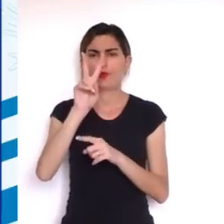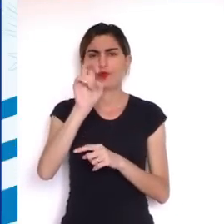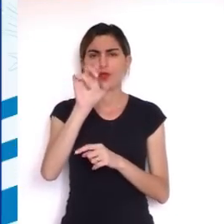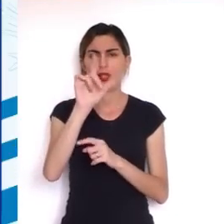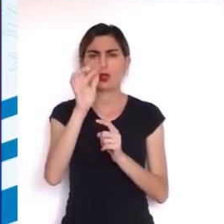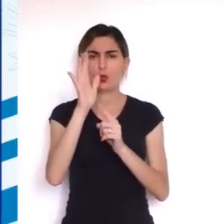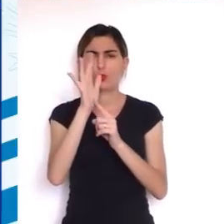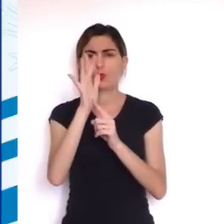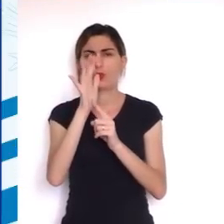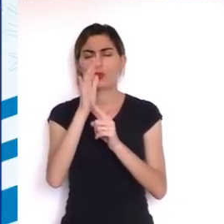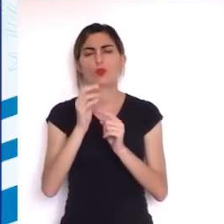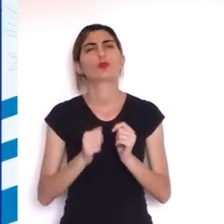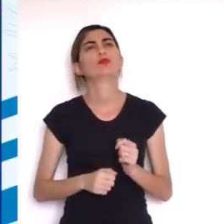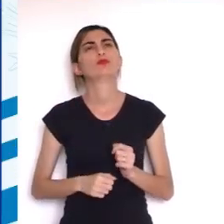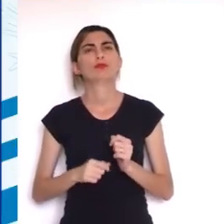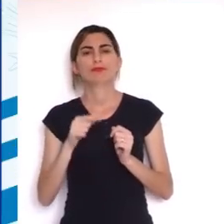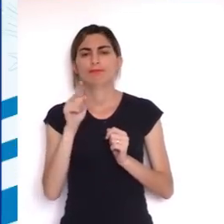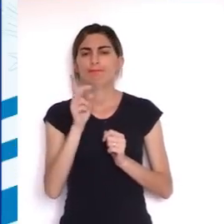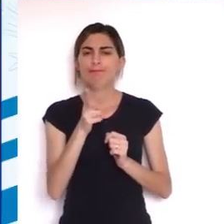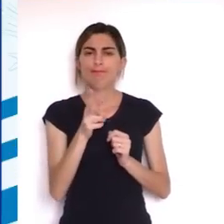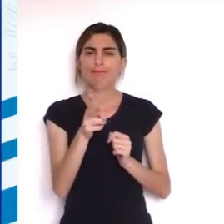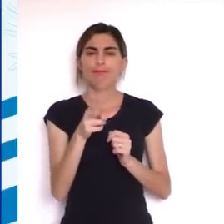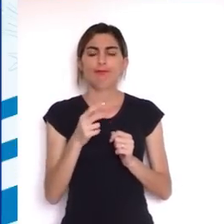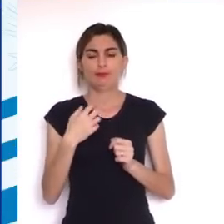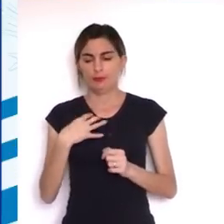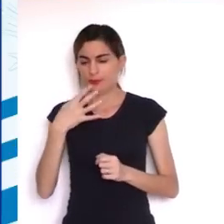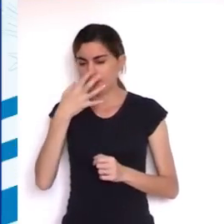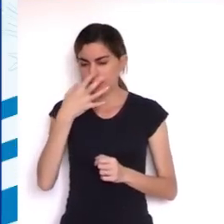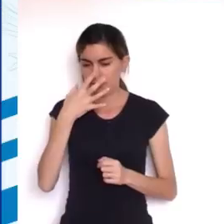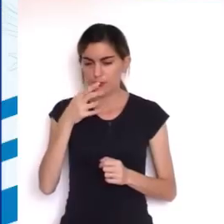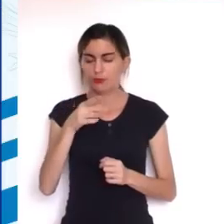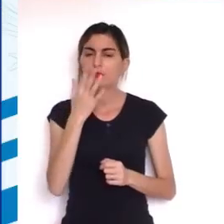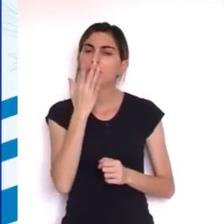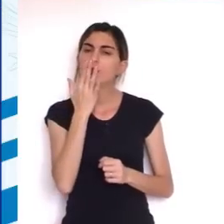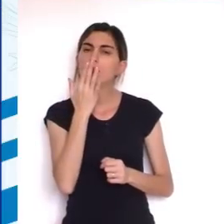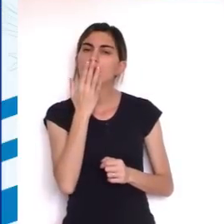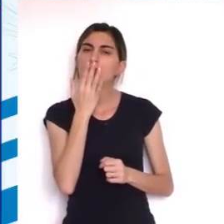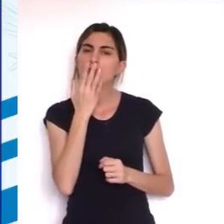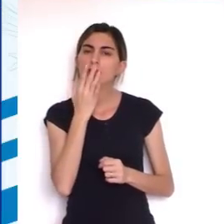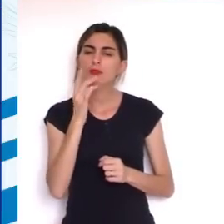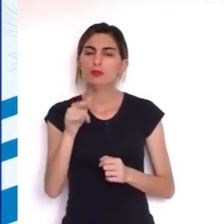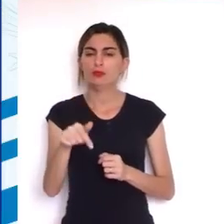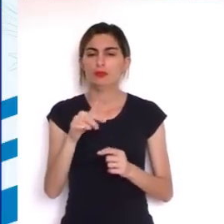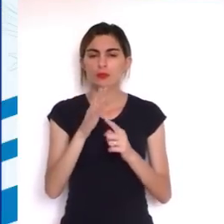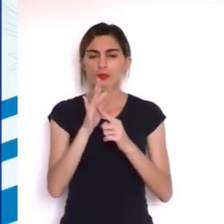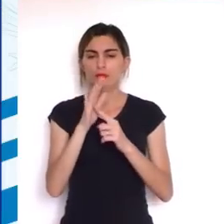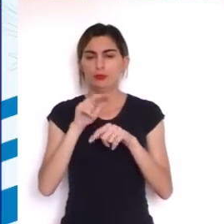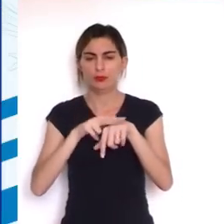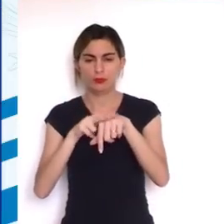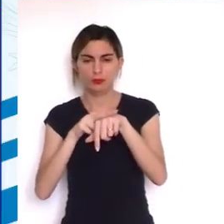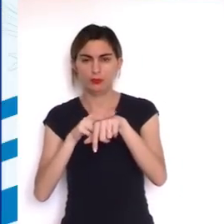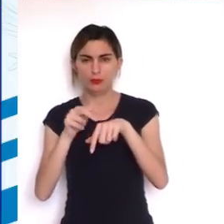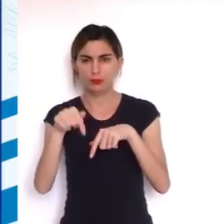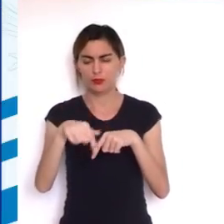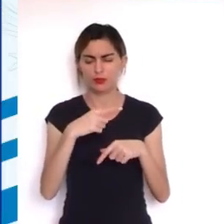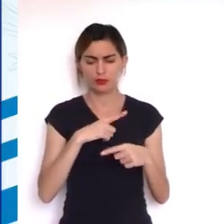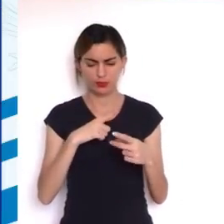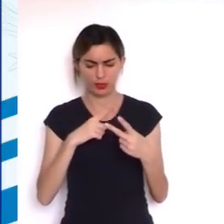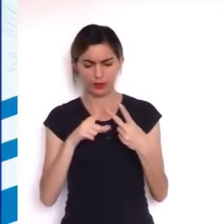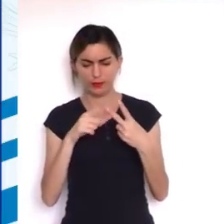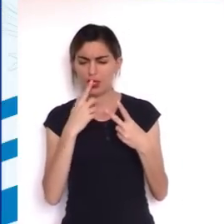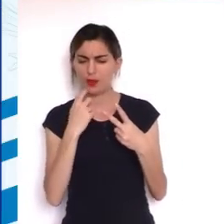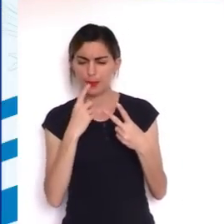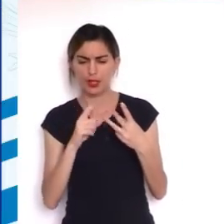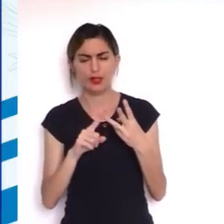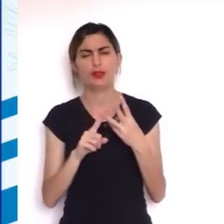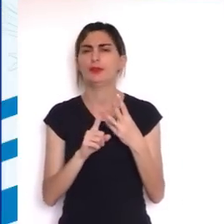a vela ela está ali acesa, e observe só as cores. Eu tenho ali a cor verde, eu tenho ali a